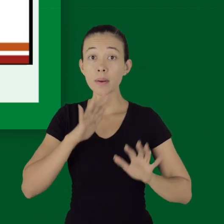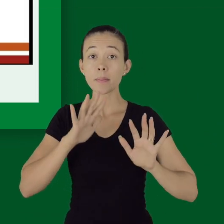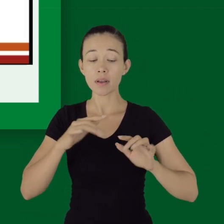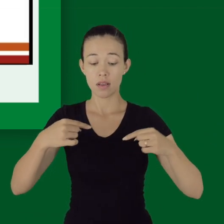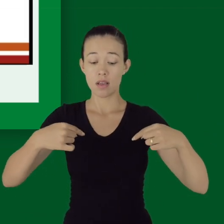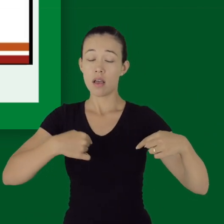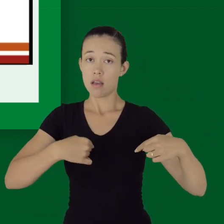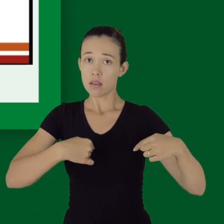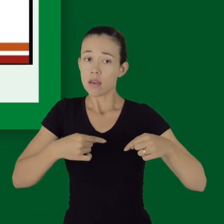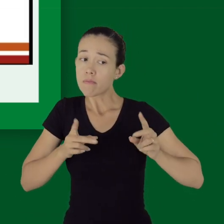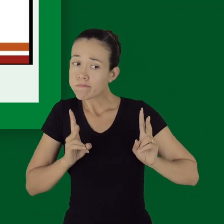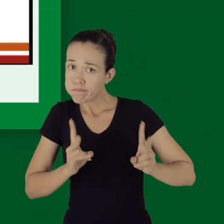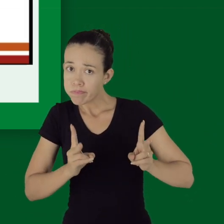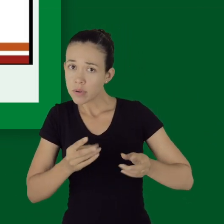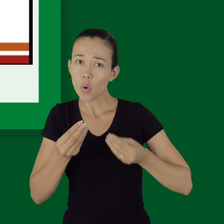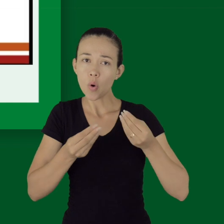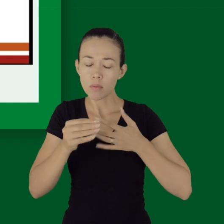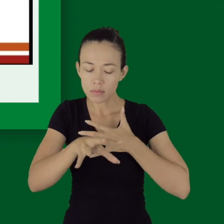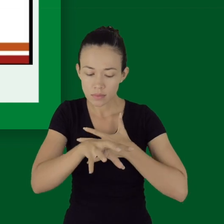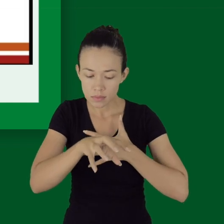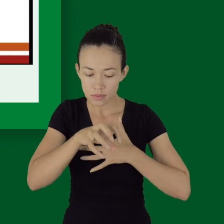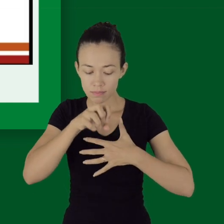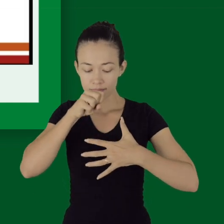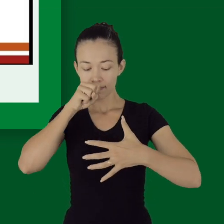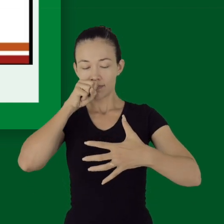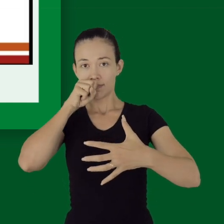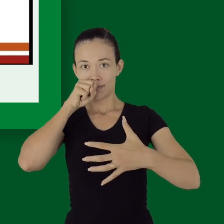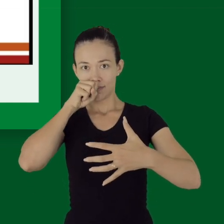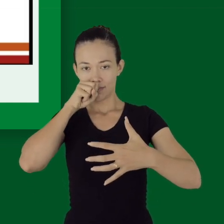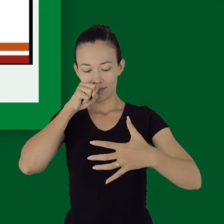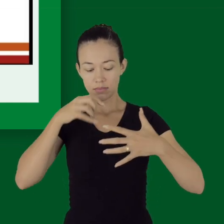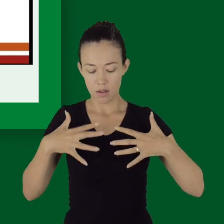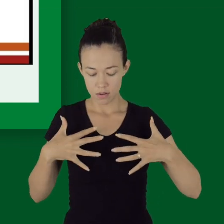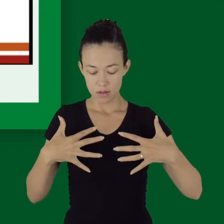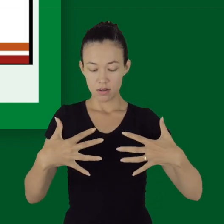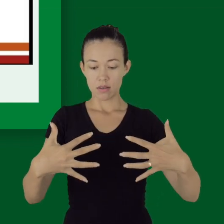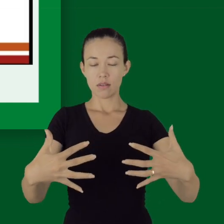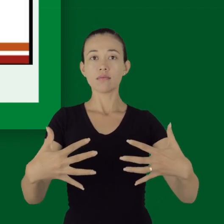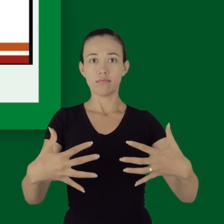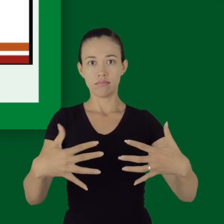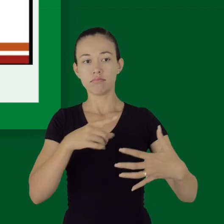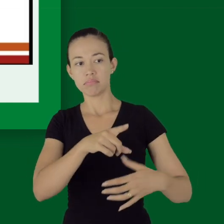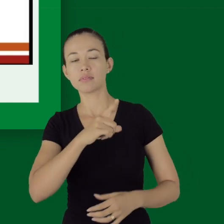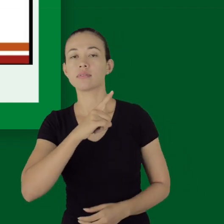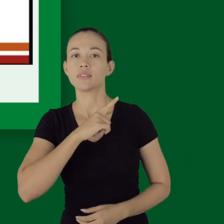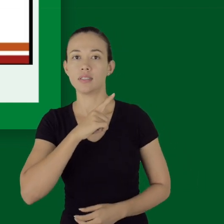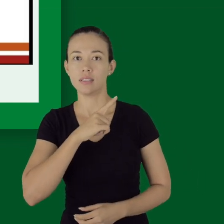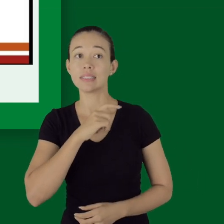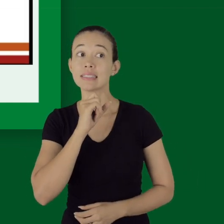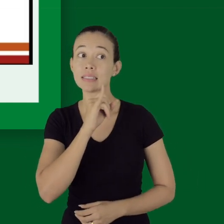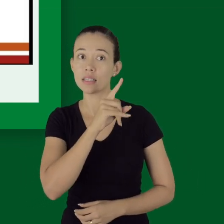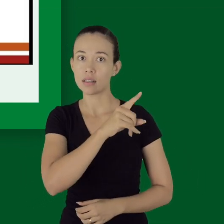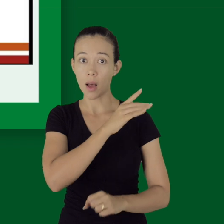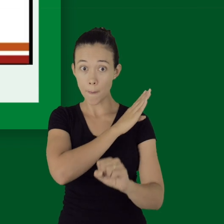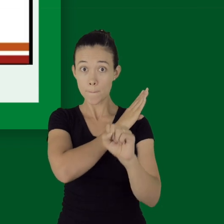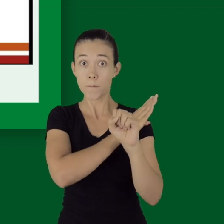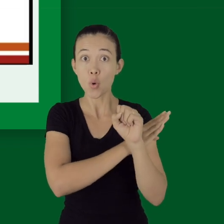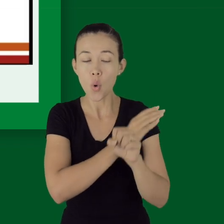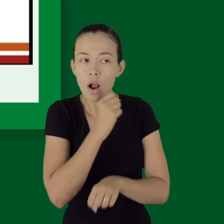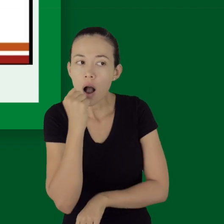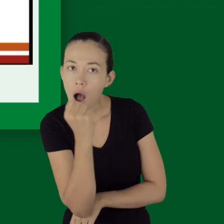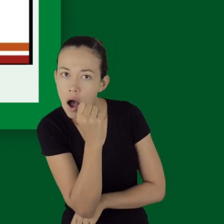ter preservado aqui. E a gente observa muito isso na parte da expansão torácica, né? Ele consegue ter grandes expansões, né,